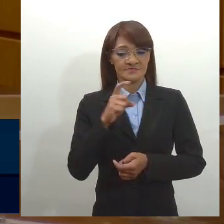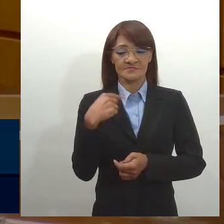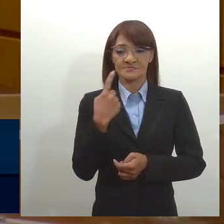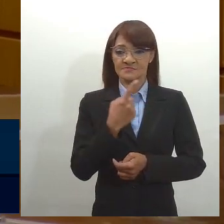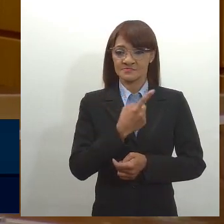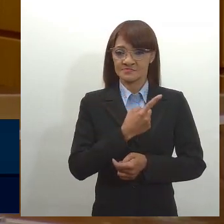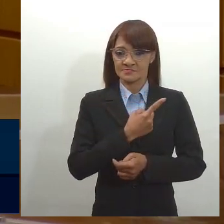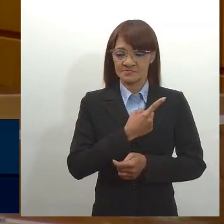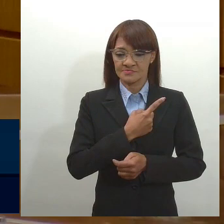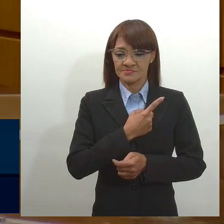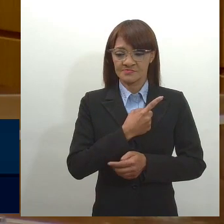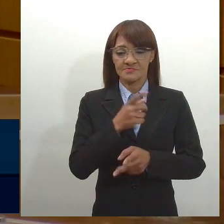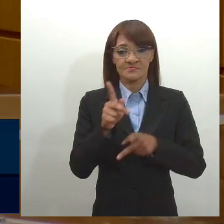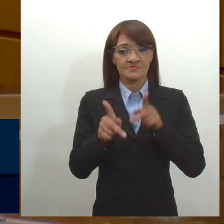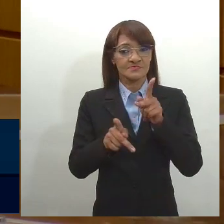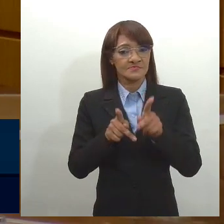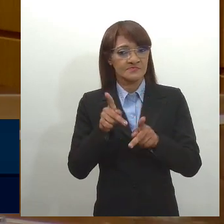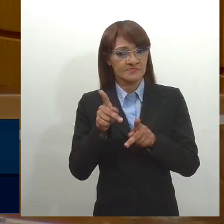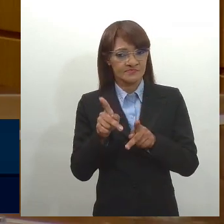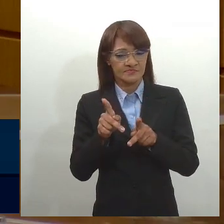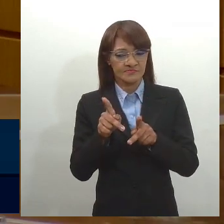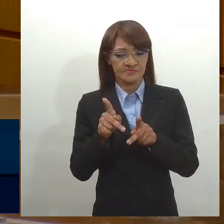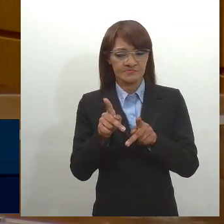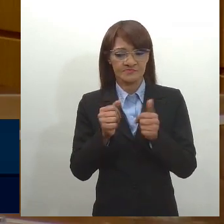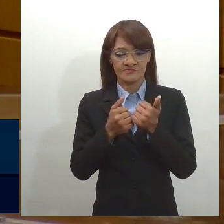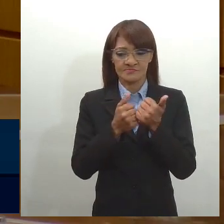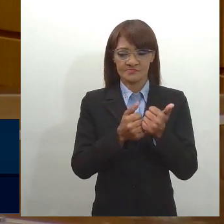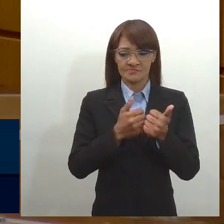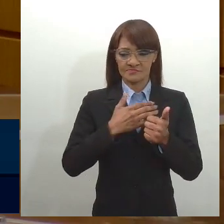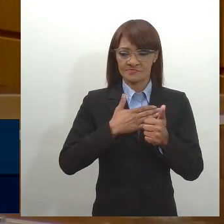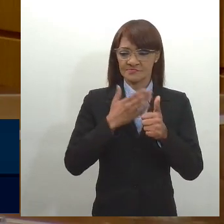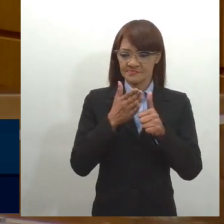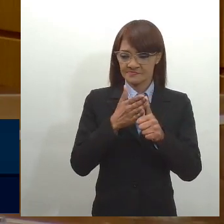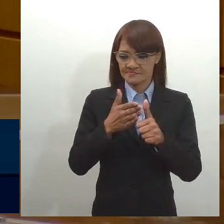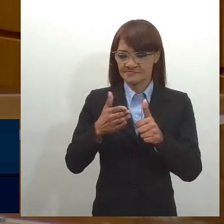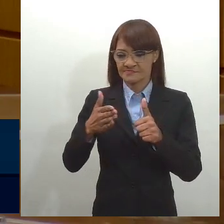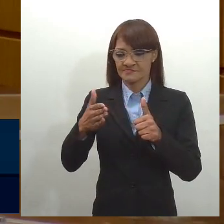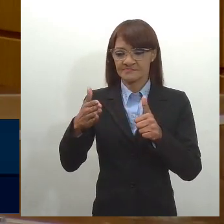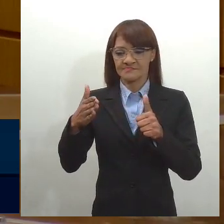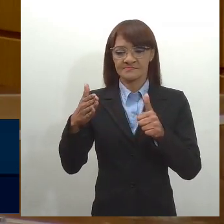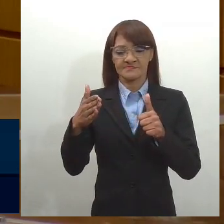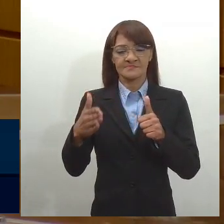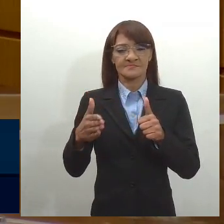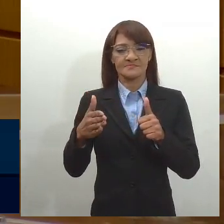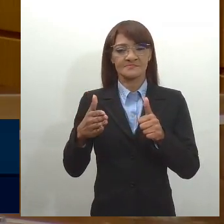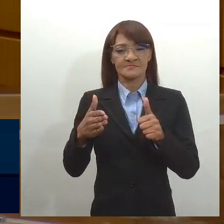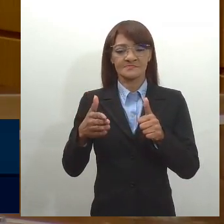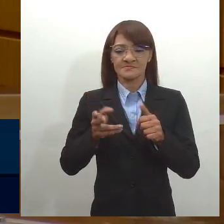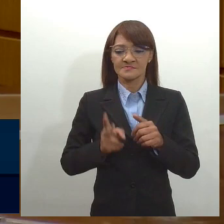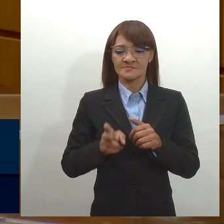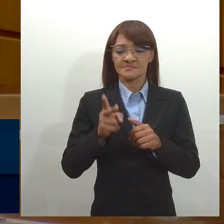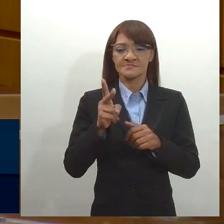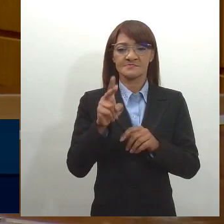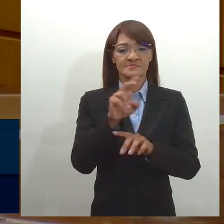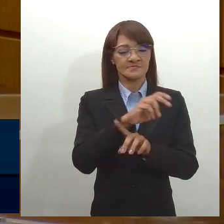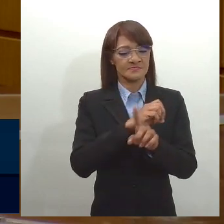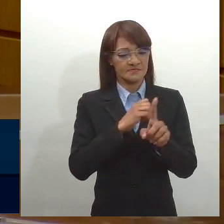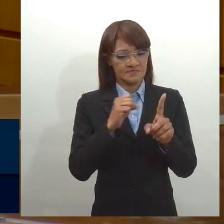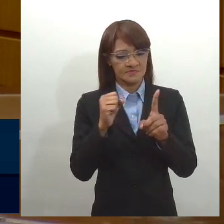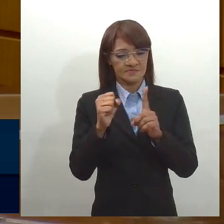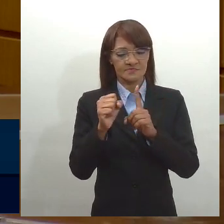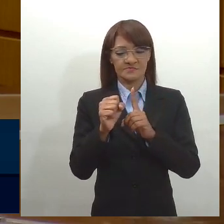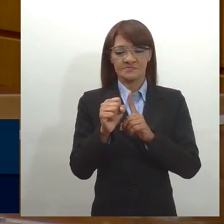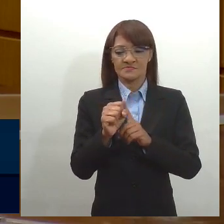gente, o meu mandato será um mandato com a bandeira do social, aonde estiver